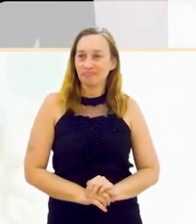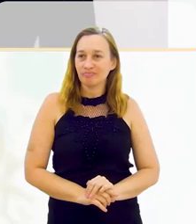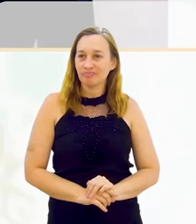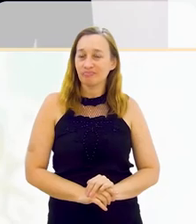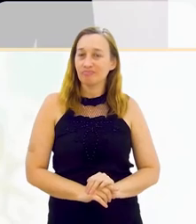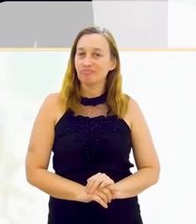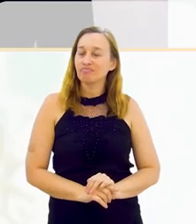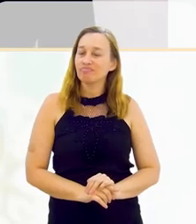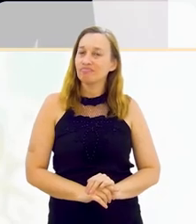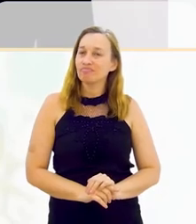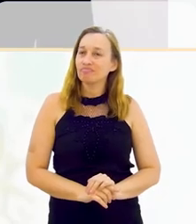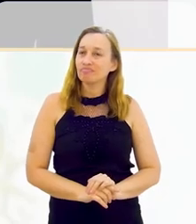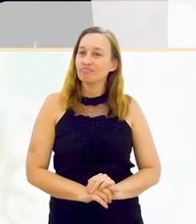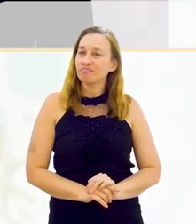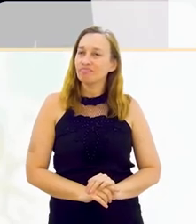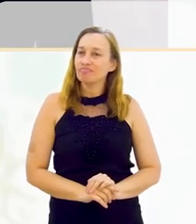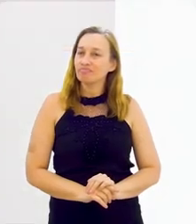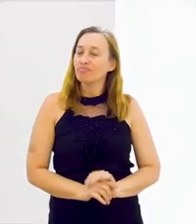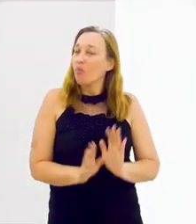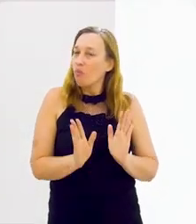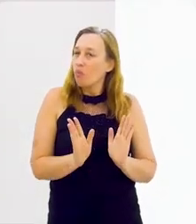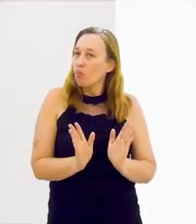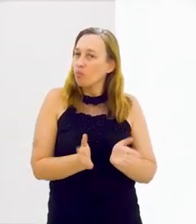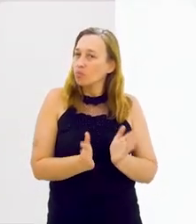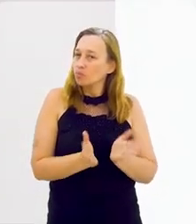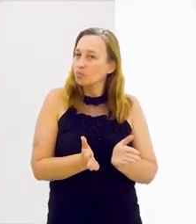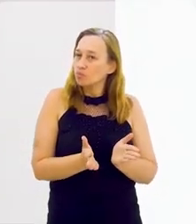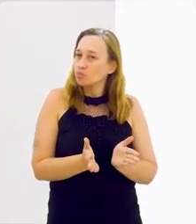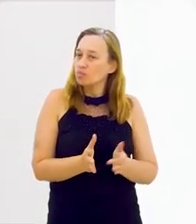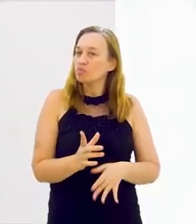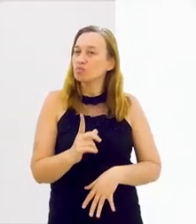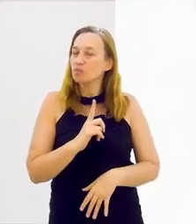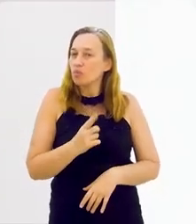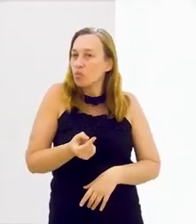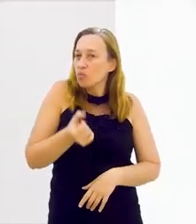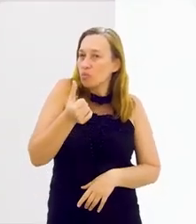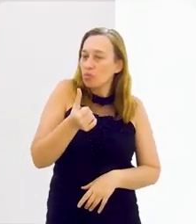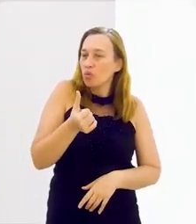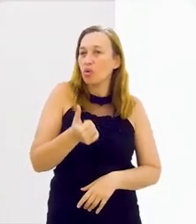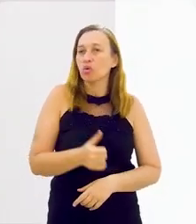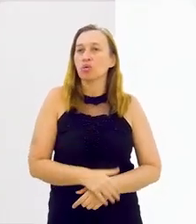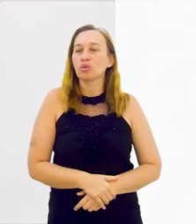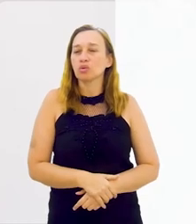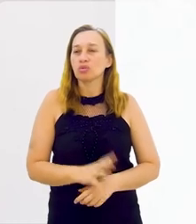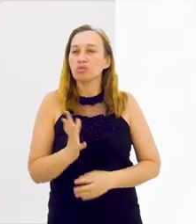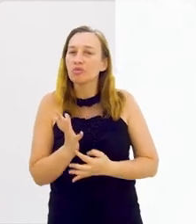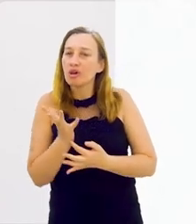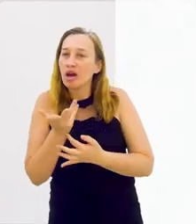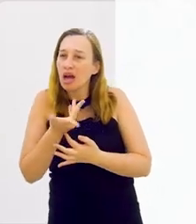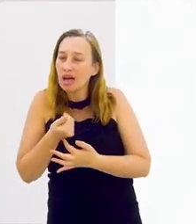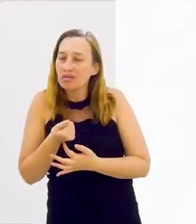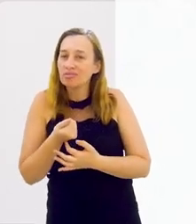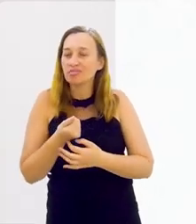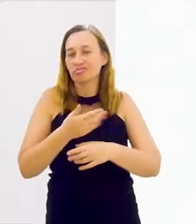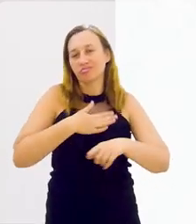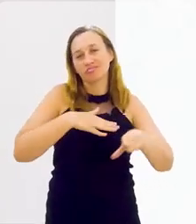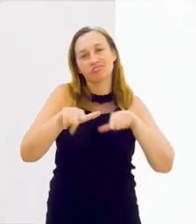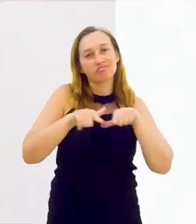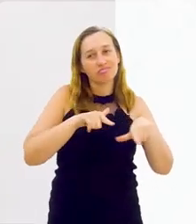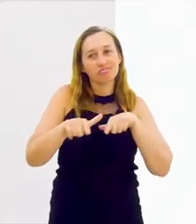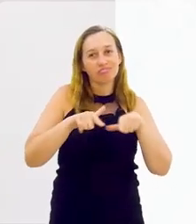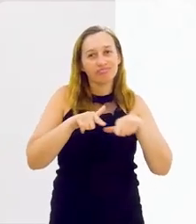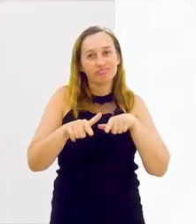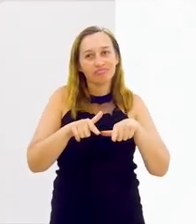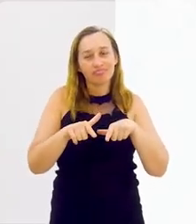é um ponto profundo, assim, e que hoje em dia eu tento levar na minha arte, no meu